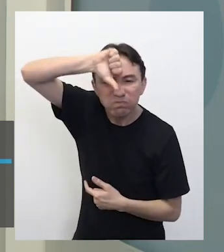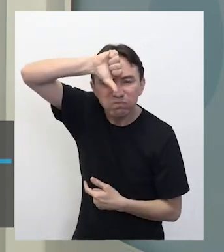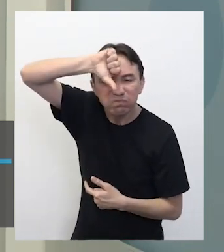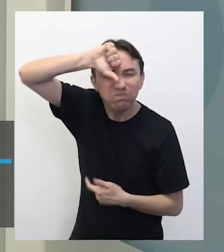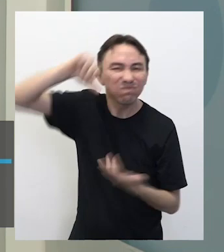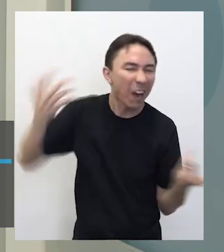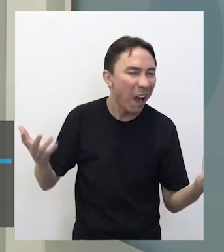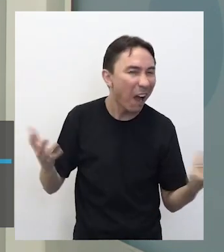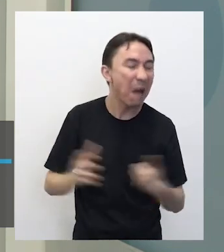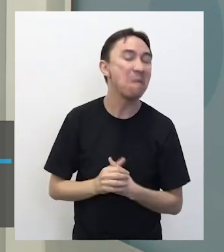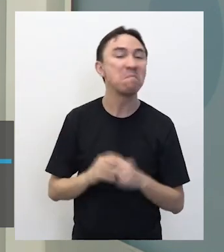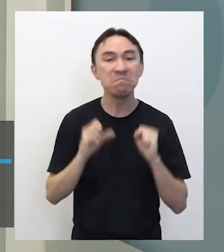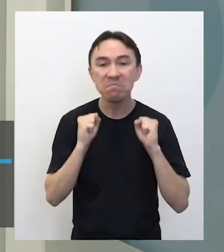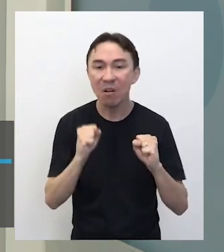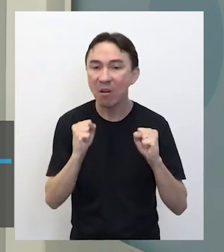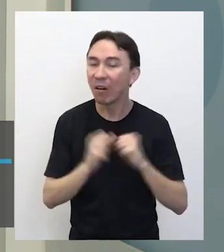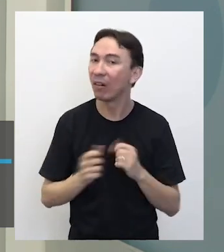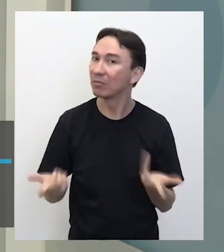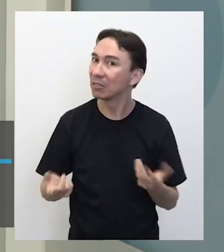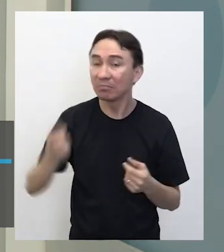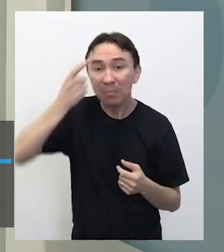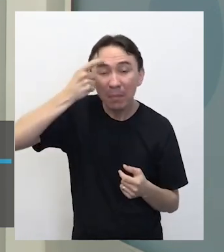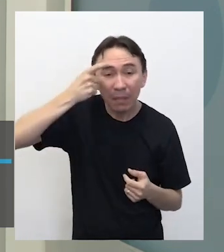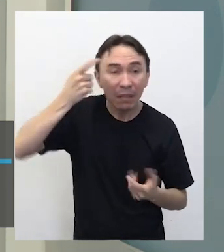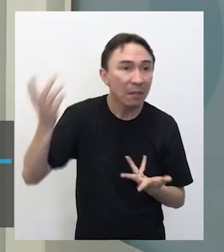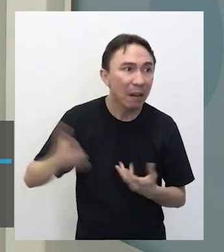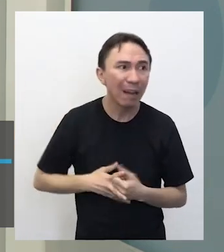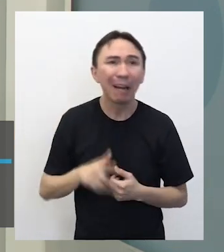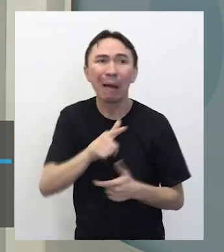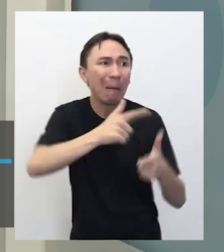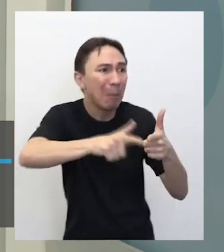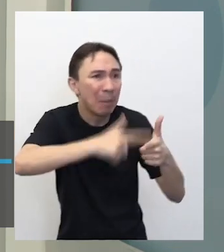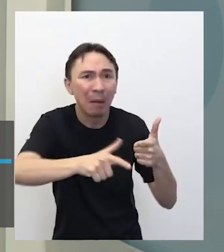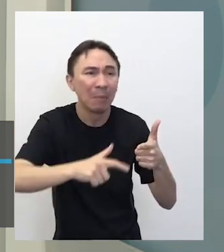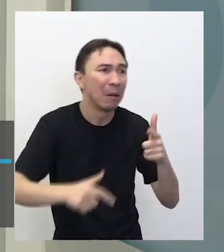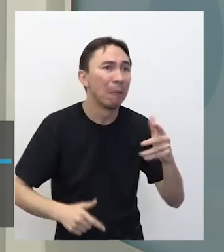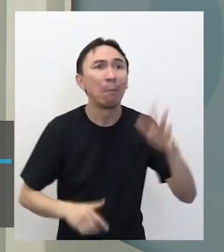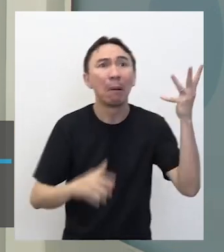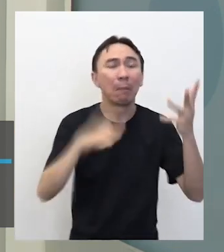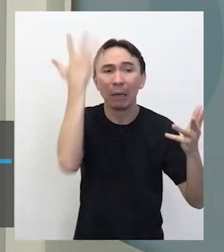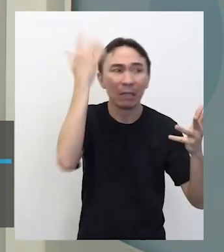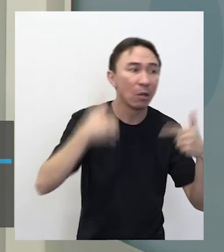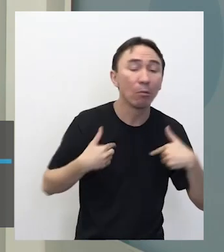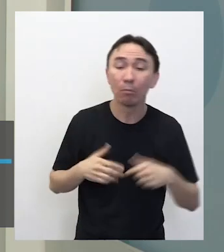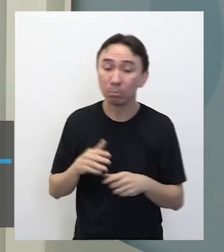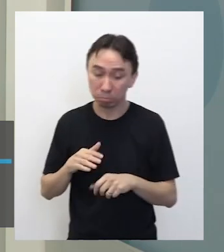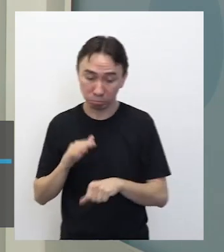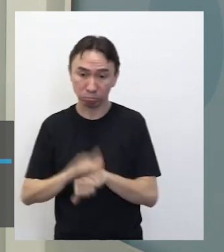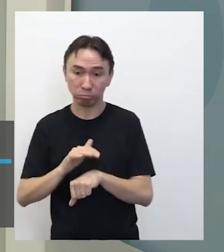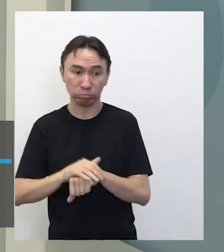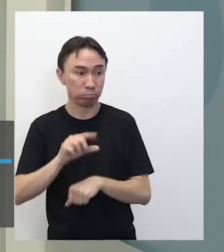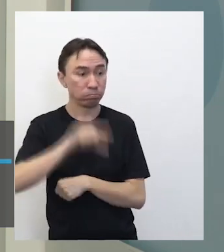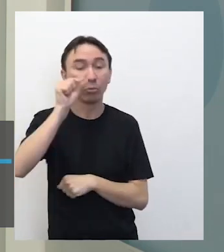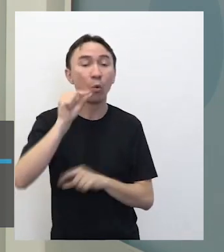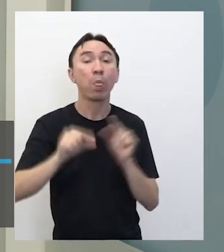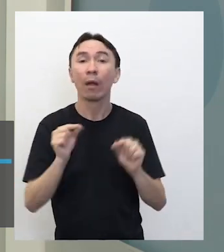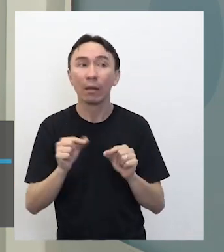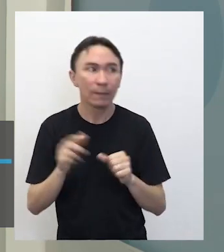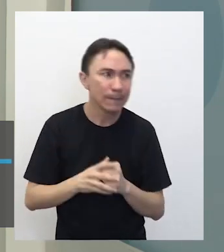A escolha está em como lidar com as adversidades, os problemas. Não é fácil, não estou falando que é fácil, né?